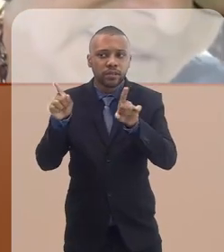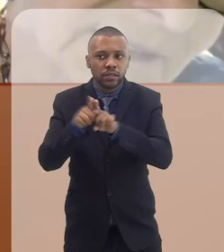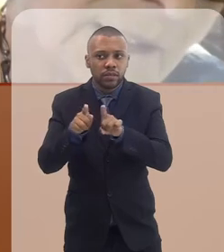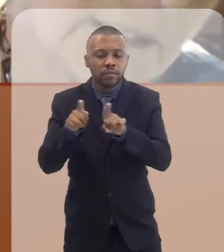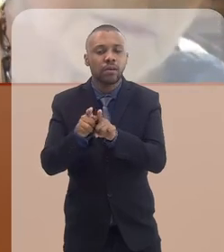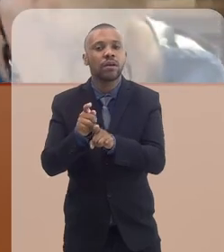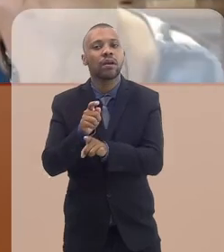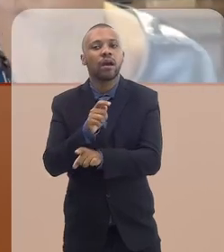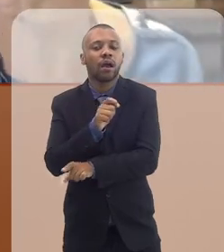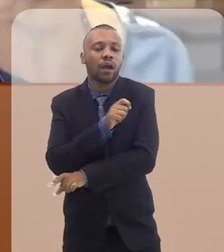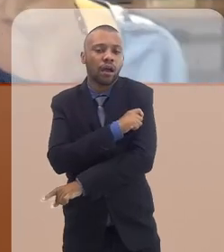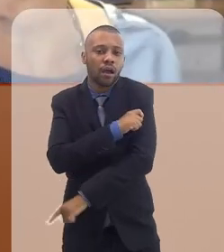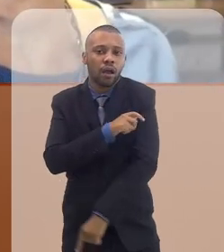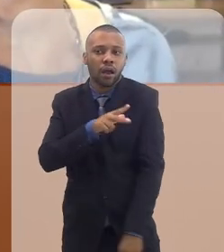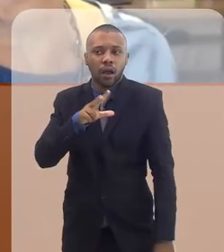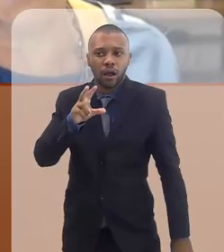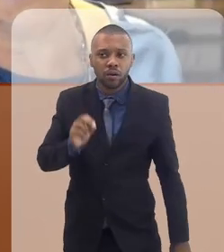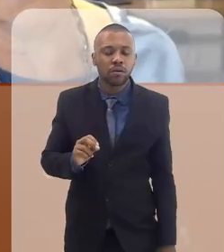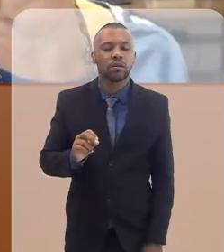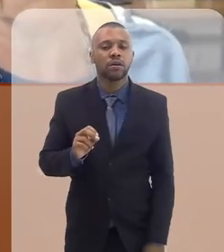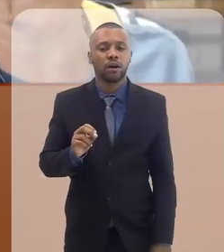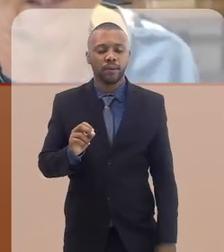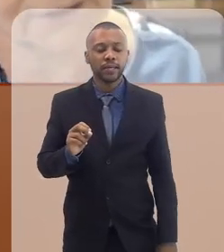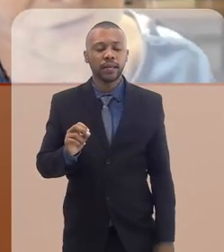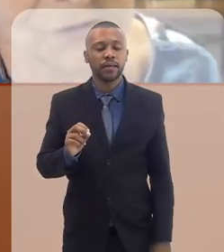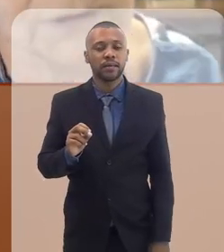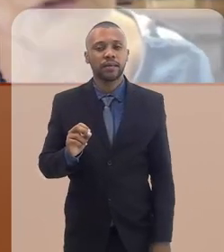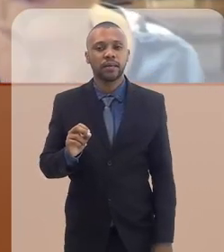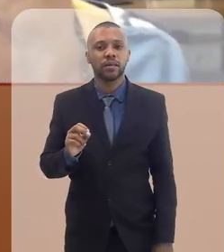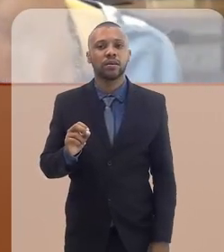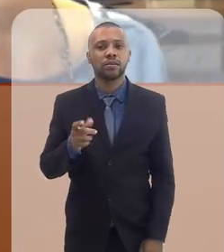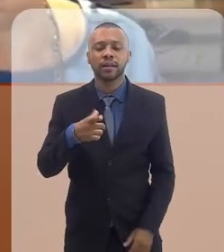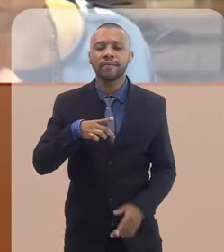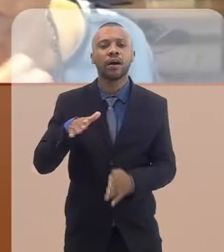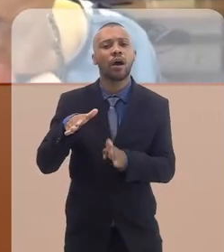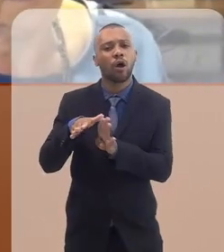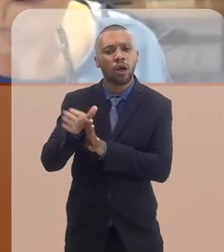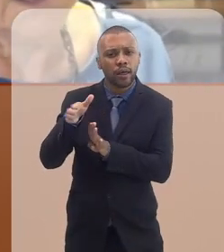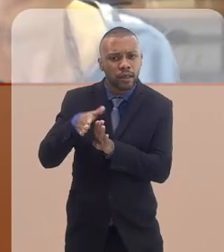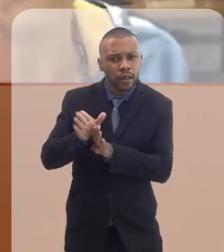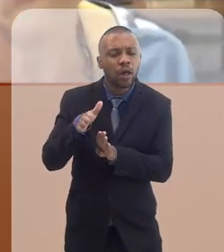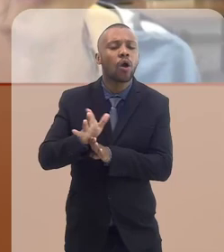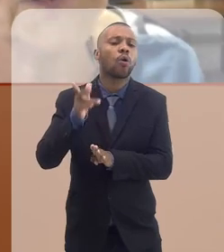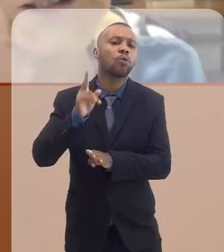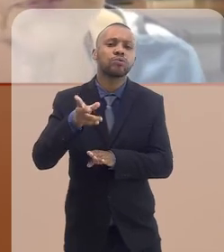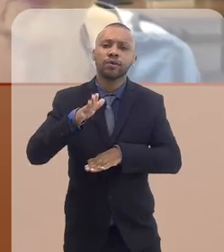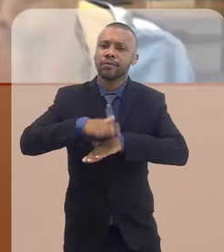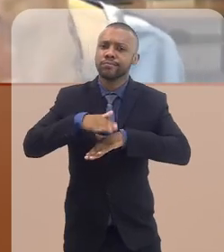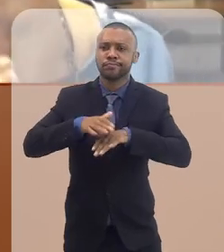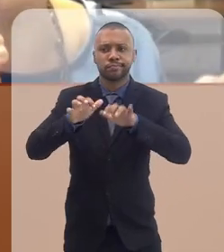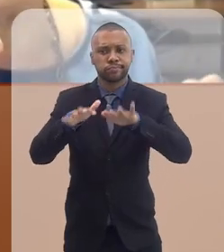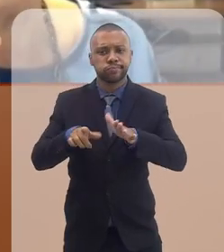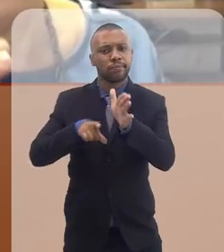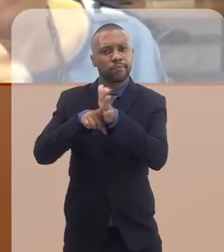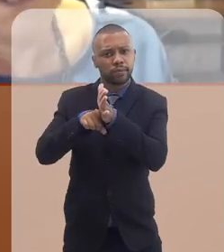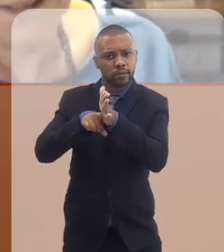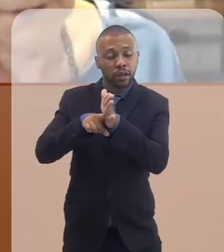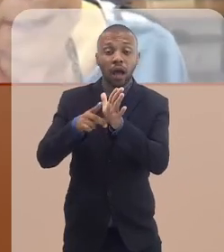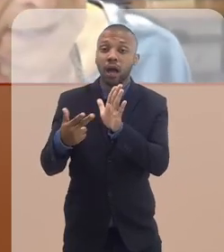inclusive terminei estudantes dele, que estava em orientação, continuei